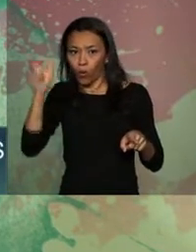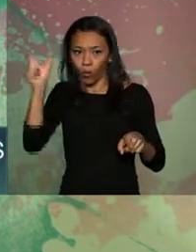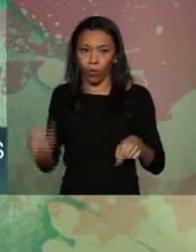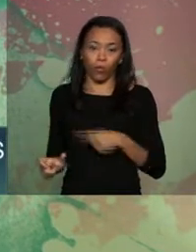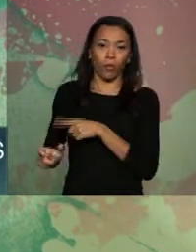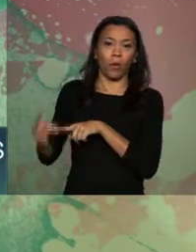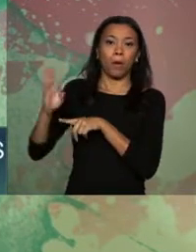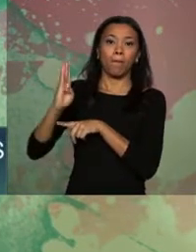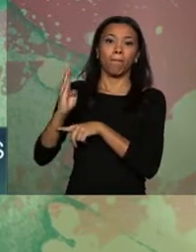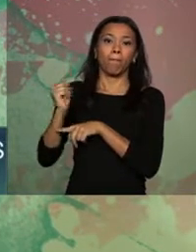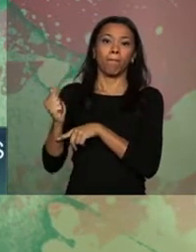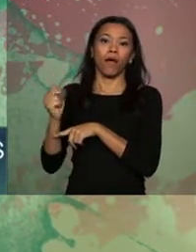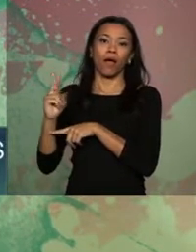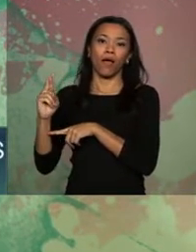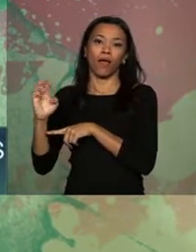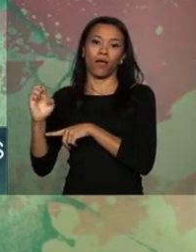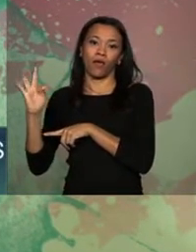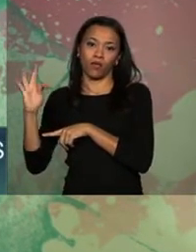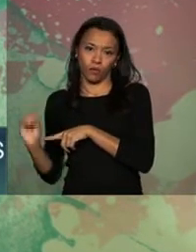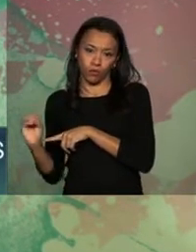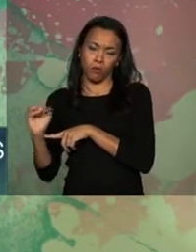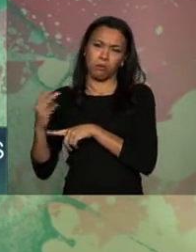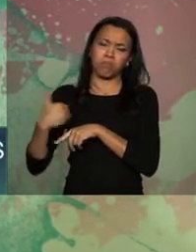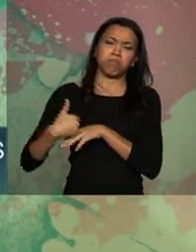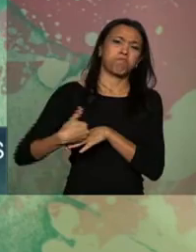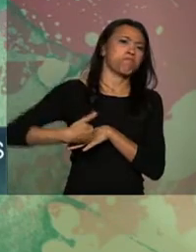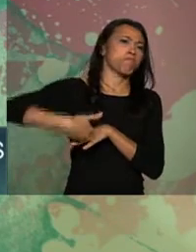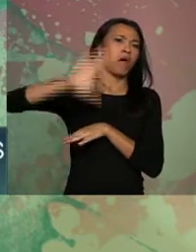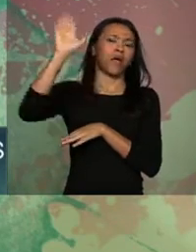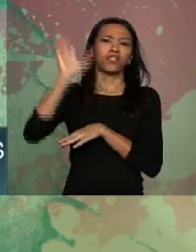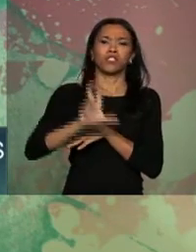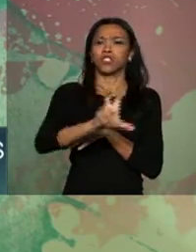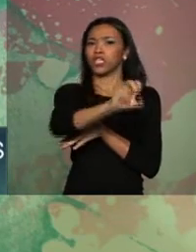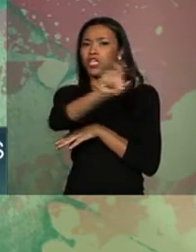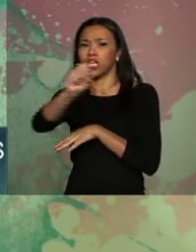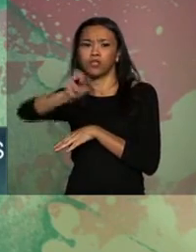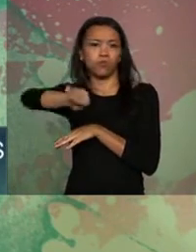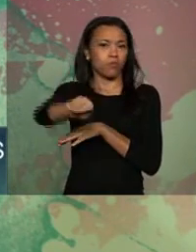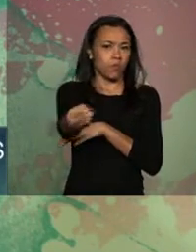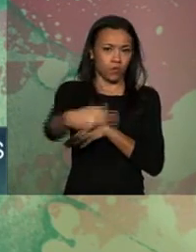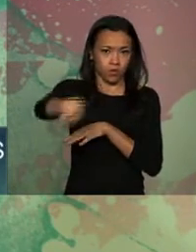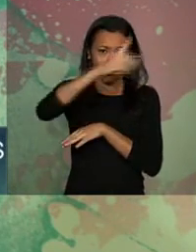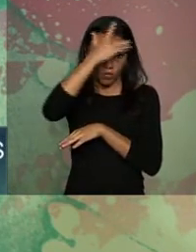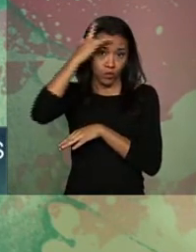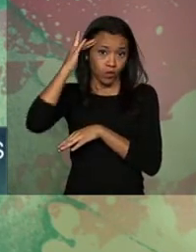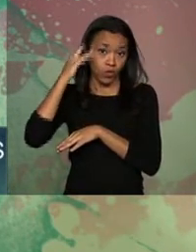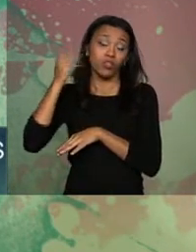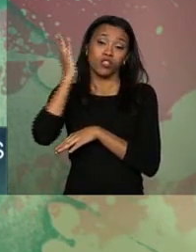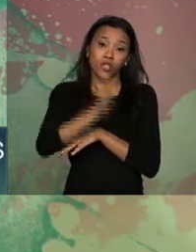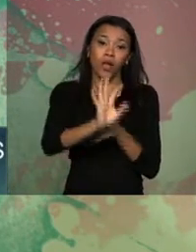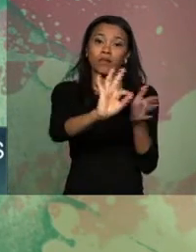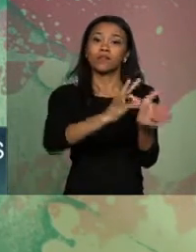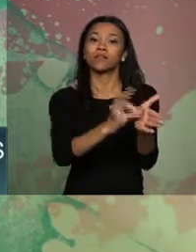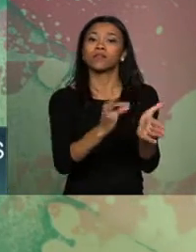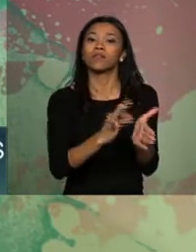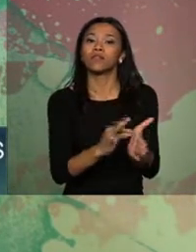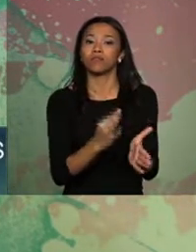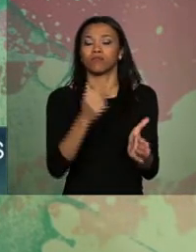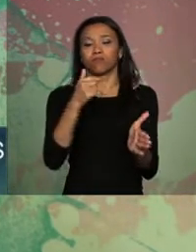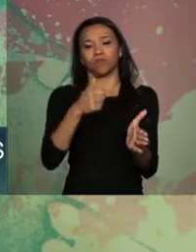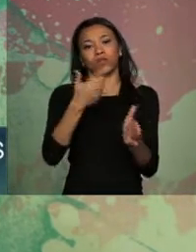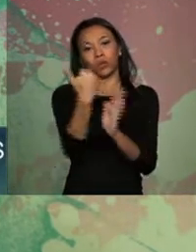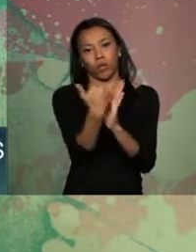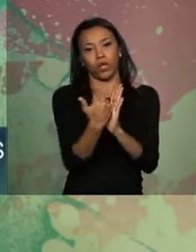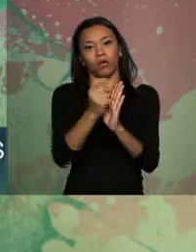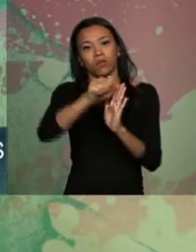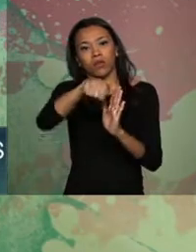Barreto, mais de 500 mil de beneficiários do Bolsa Família estão inscritos no MEI. O MEI é,